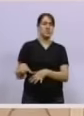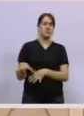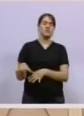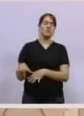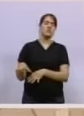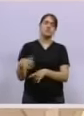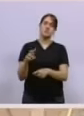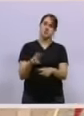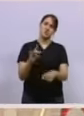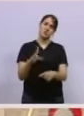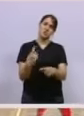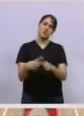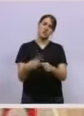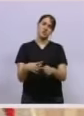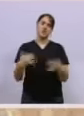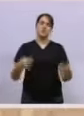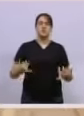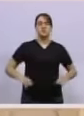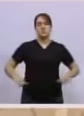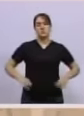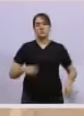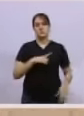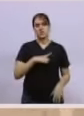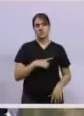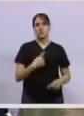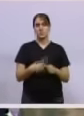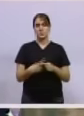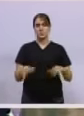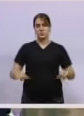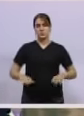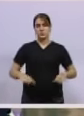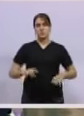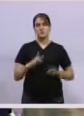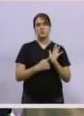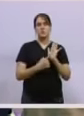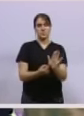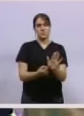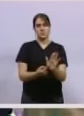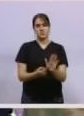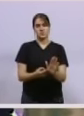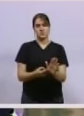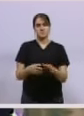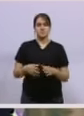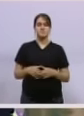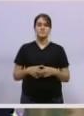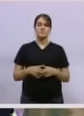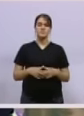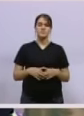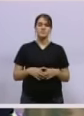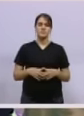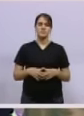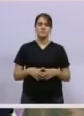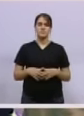dor. A dor apenas sinaliza. A dor faz parte do